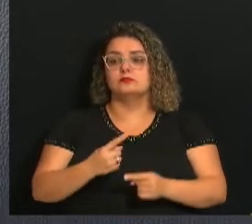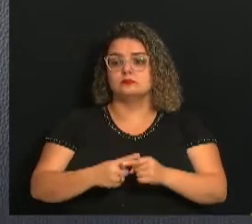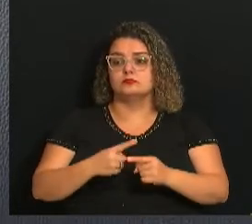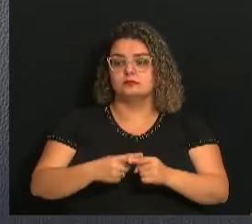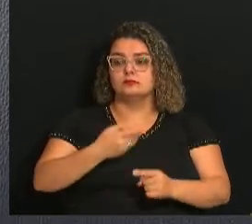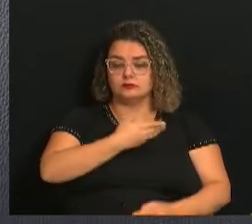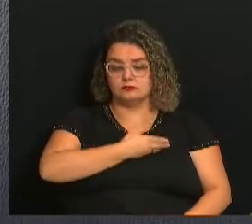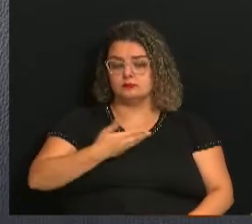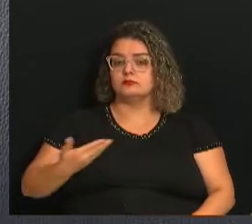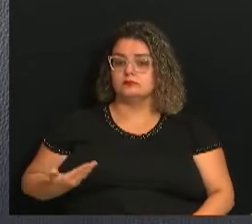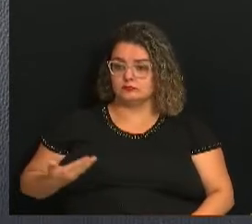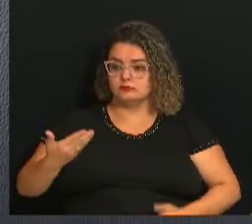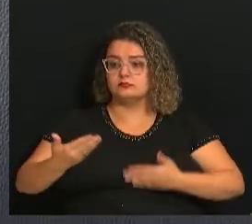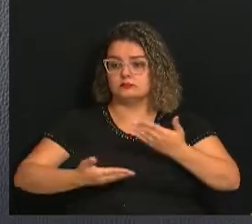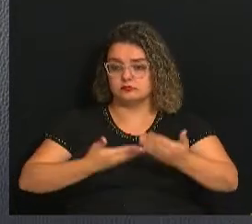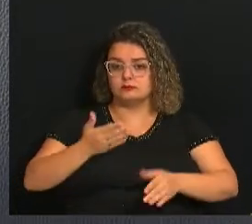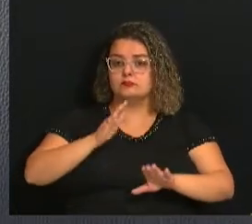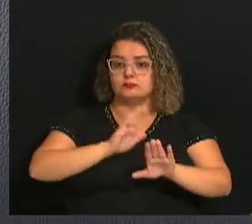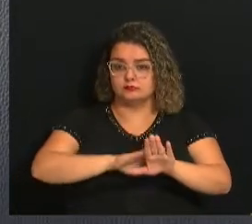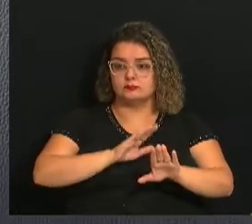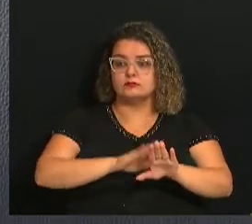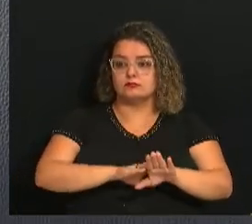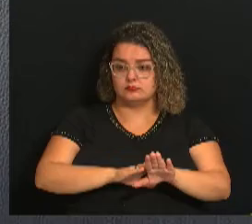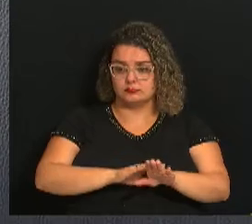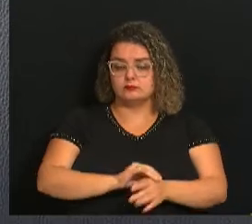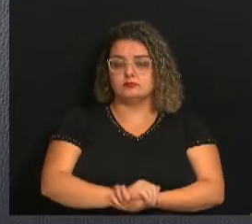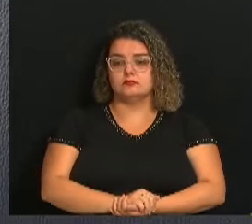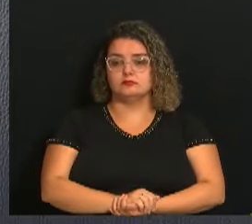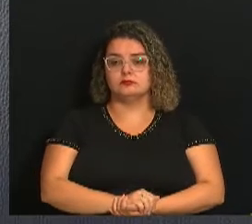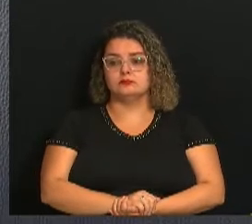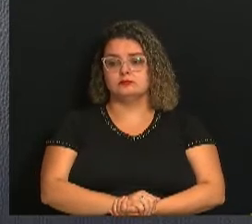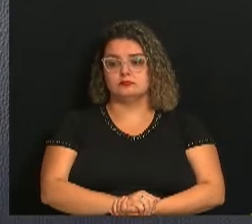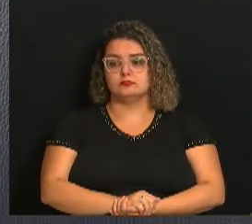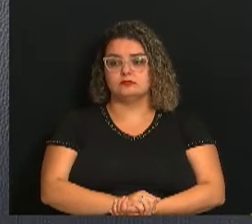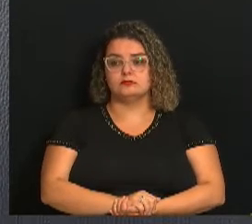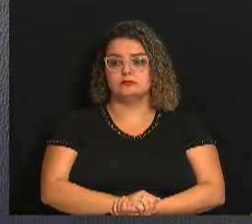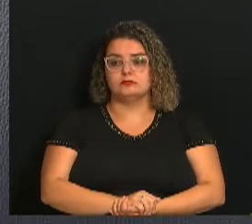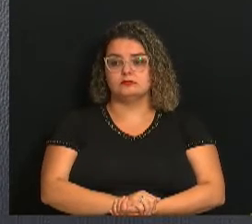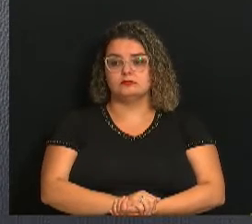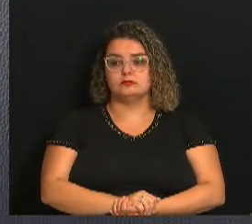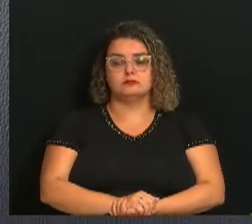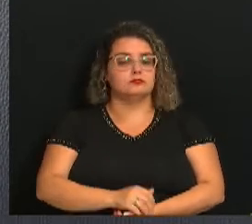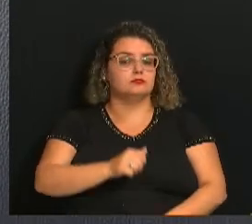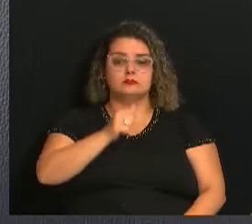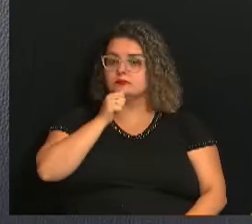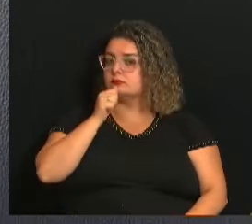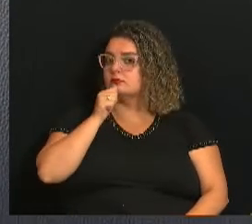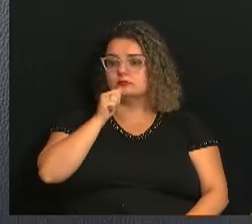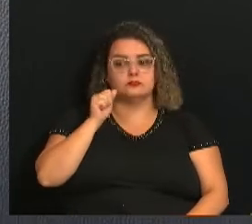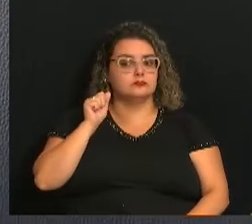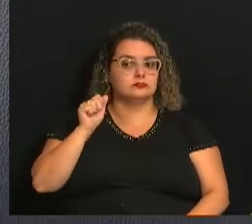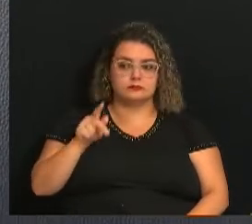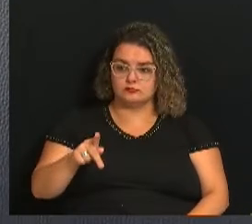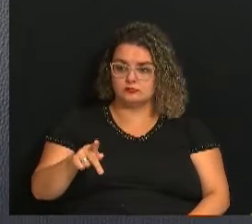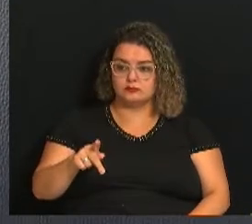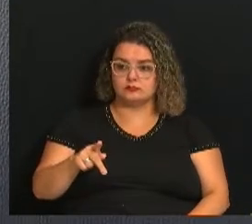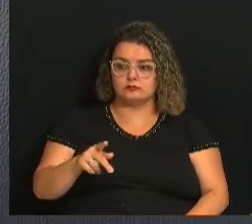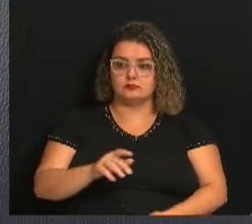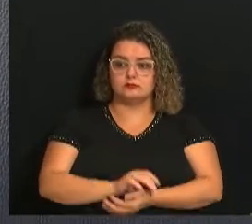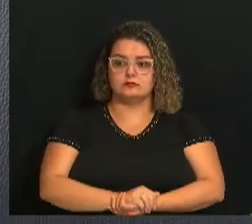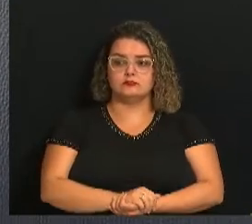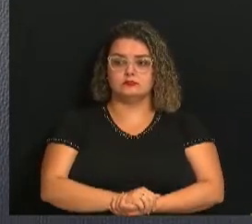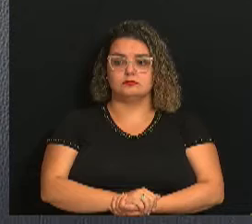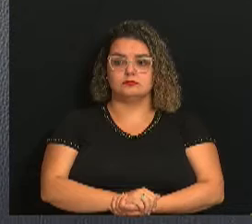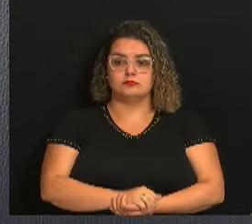estão atuando ainda, né? São servidores que estão na ativa, ainda não são aposentados, e que temem,